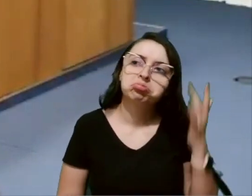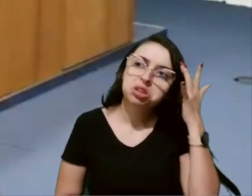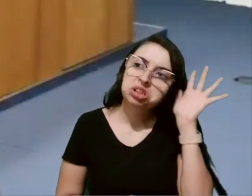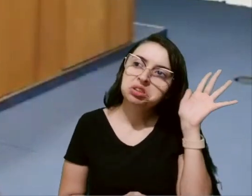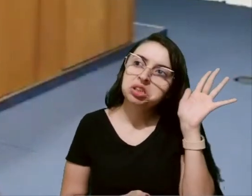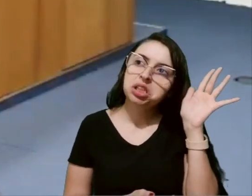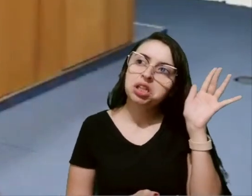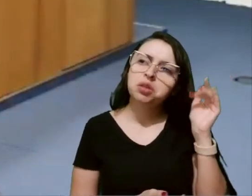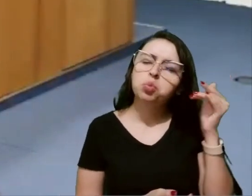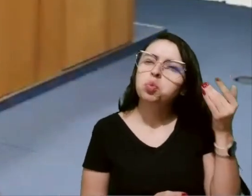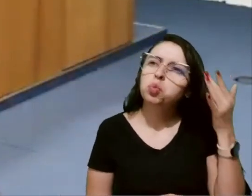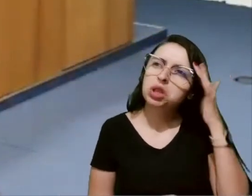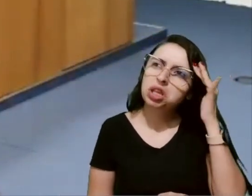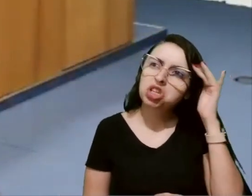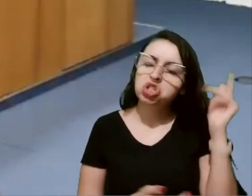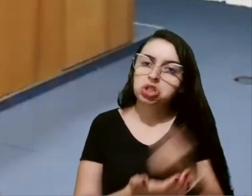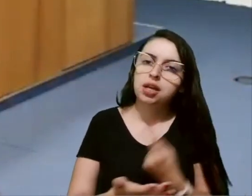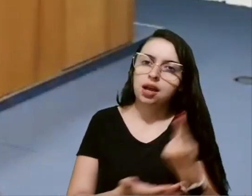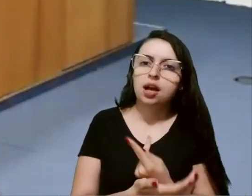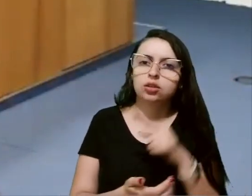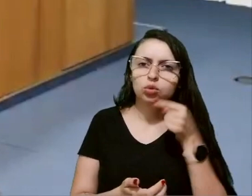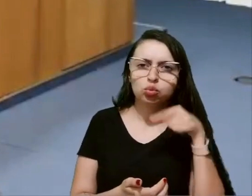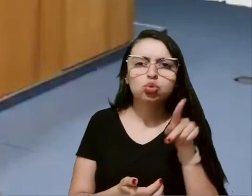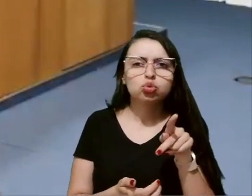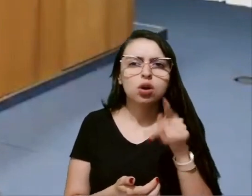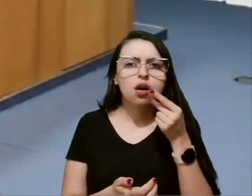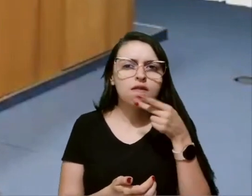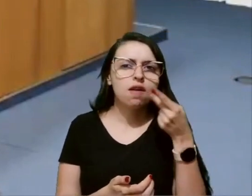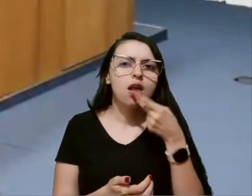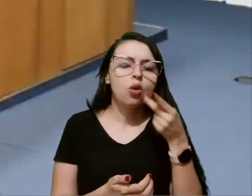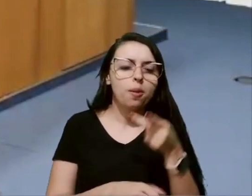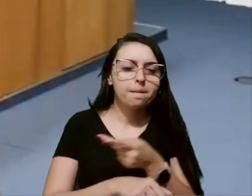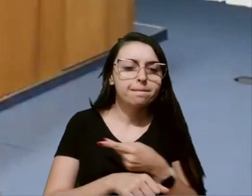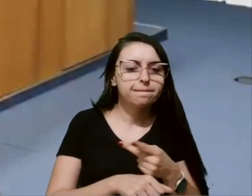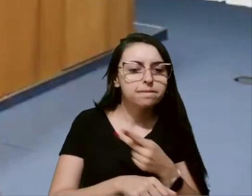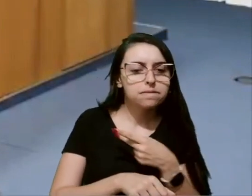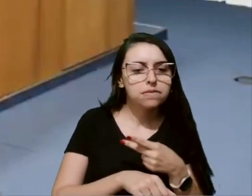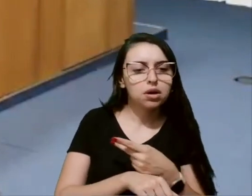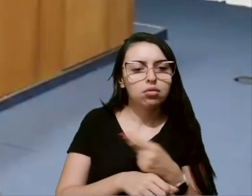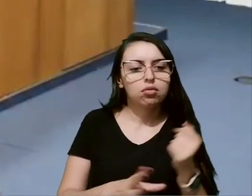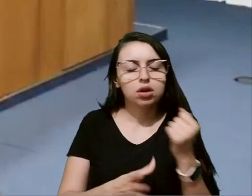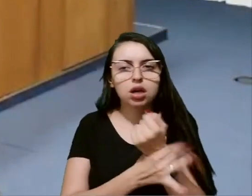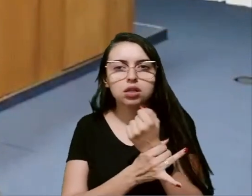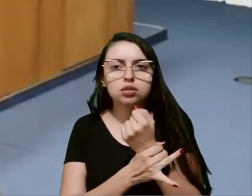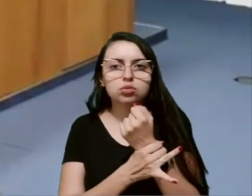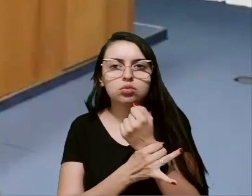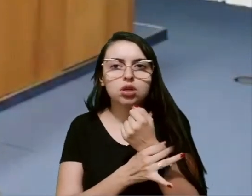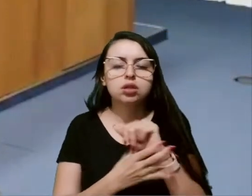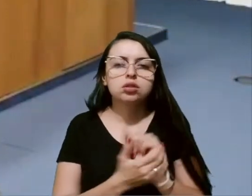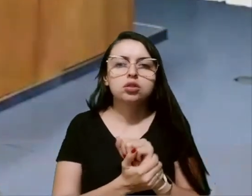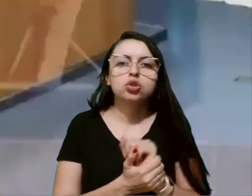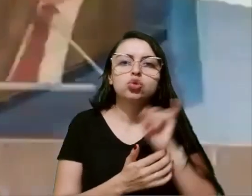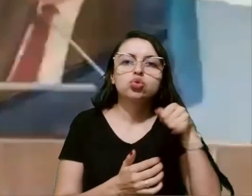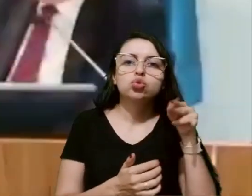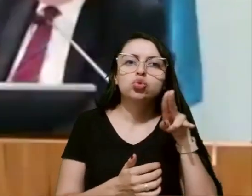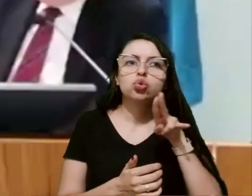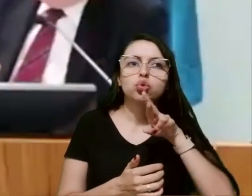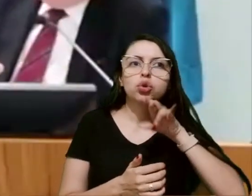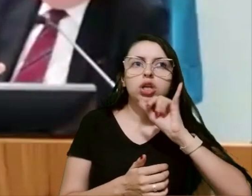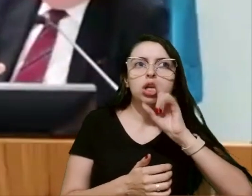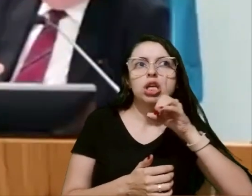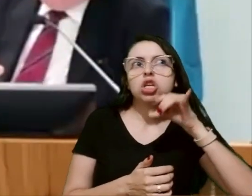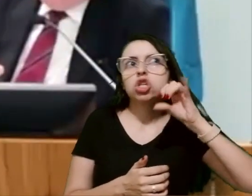não sei se compreendi errado, mas num determinado momento o senhor disse que não adianta buscar segurança jurídica no Poder Judiciário.